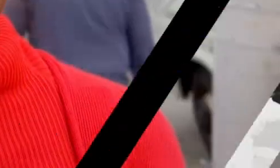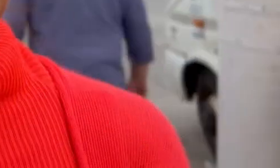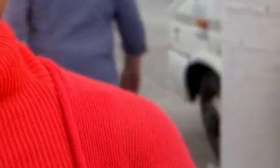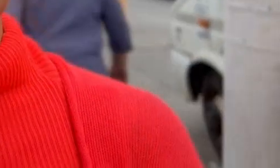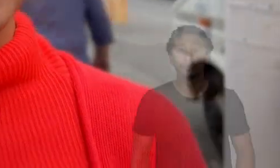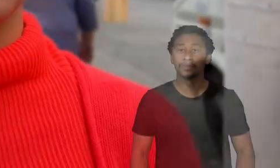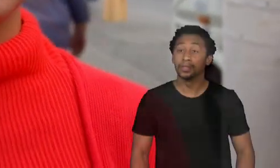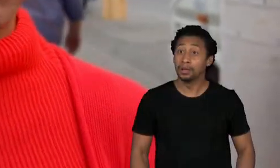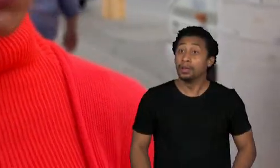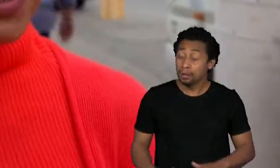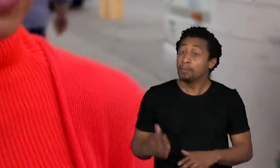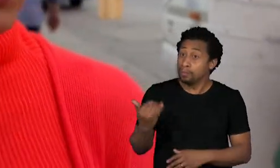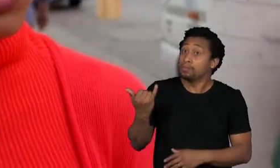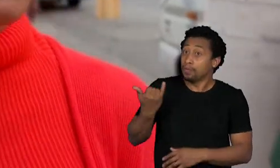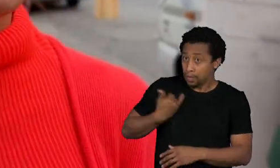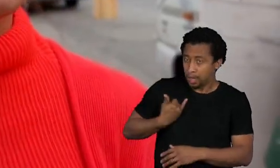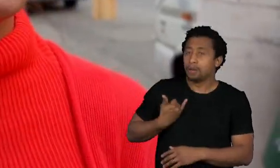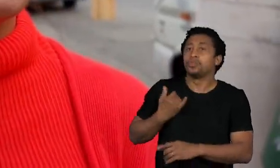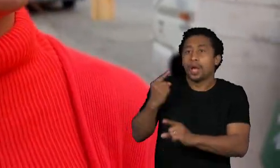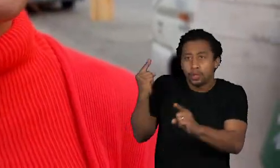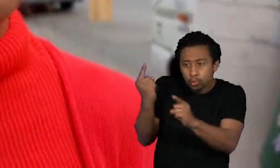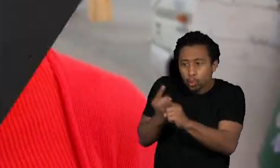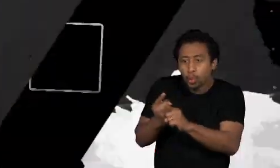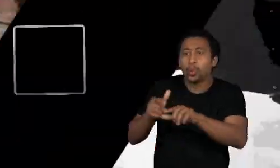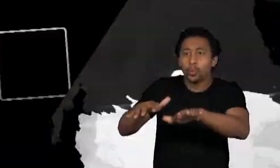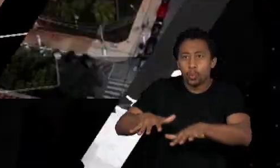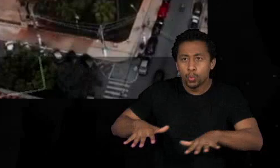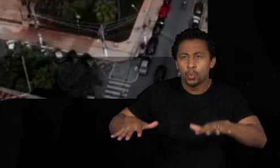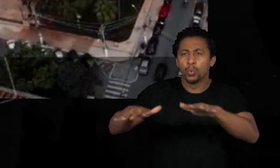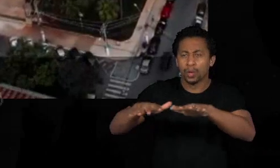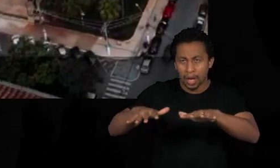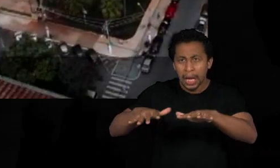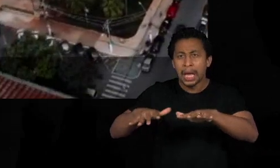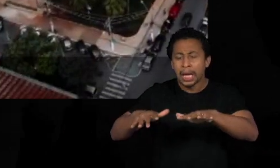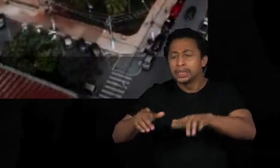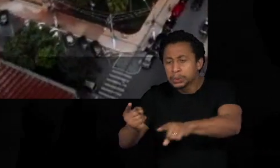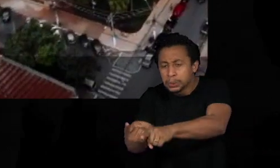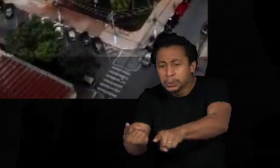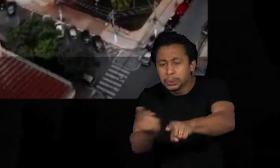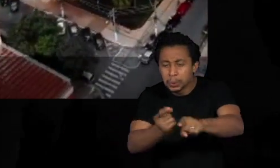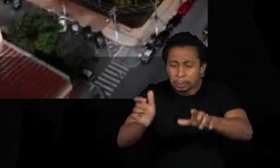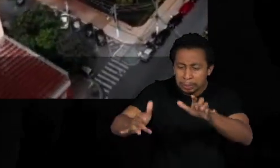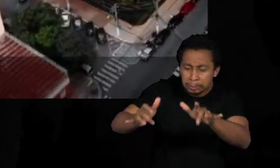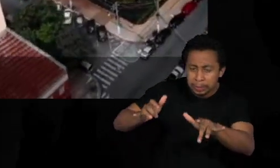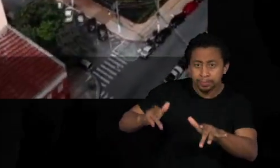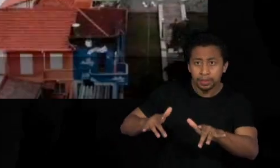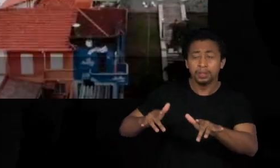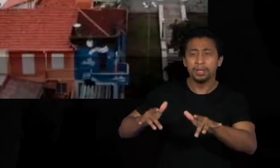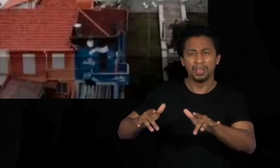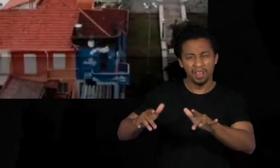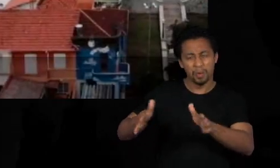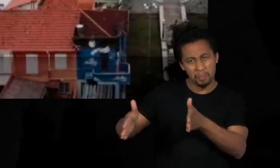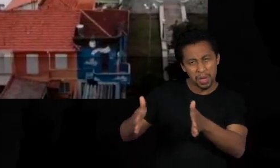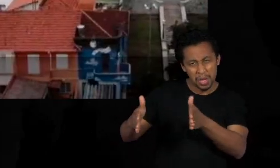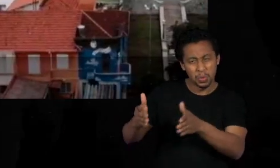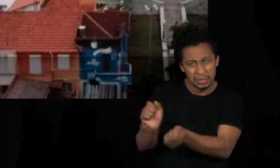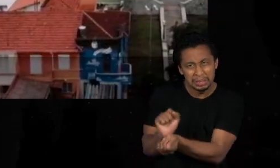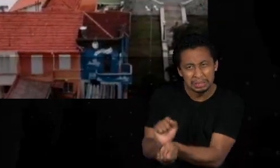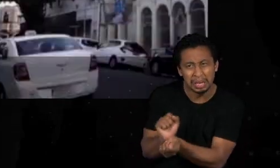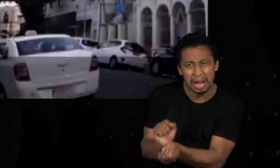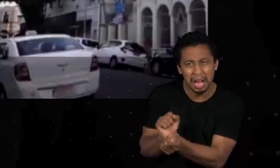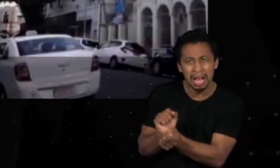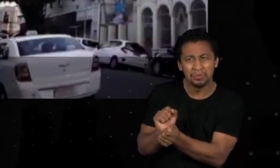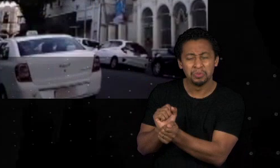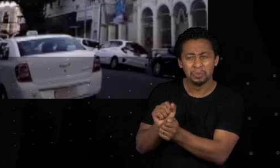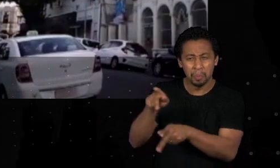Eu tô sabendo que acharam um sítio arqueológico que tem a ver com a galera que era da época dos escravos. Caraca. Da África, é isso,